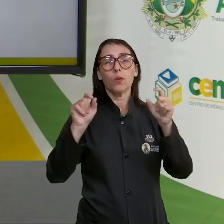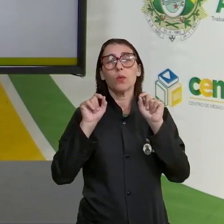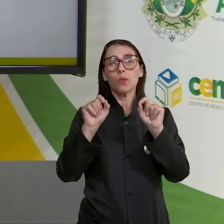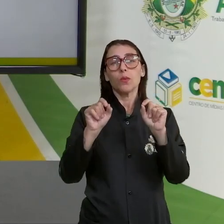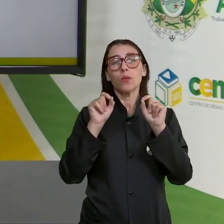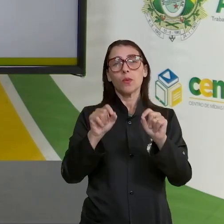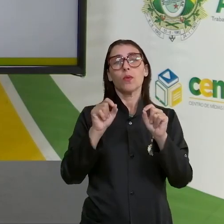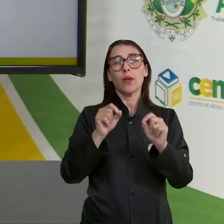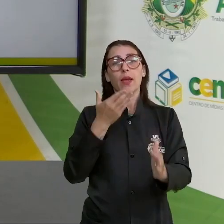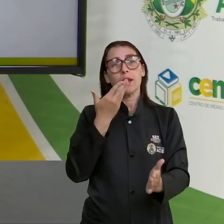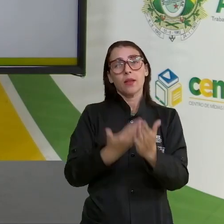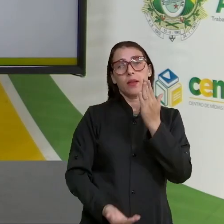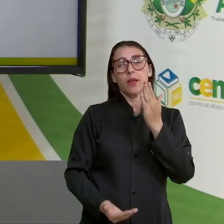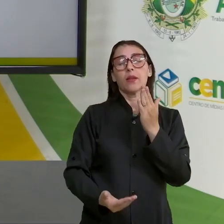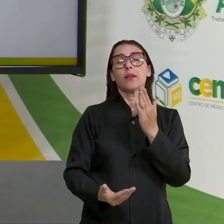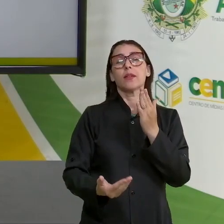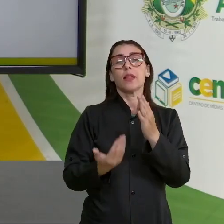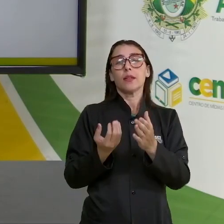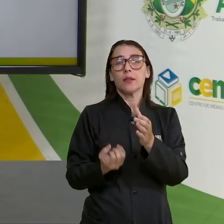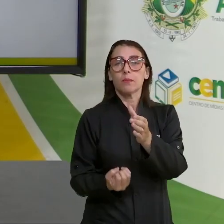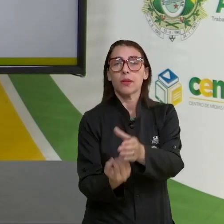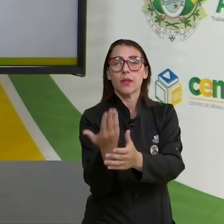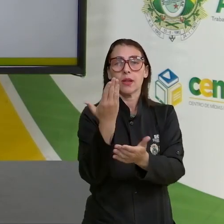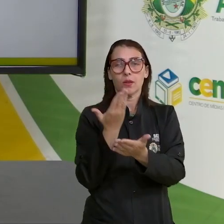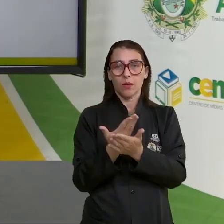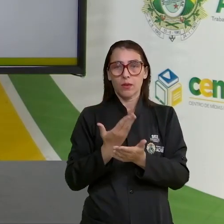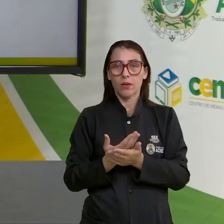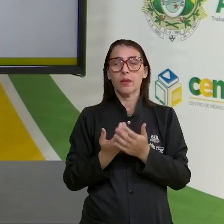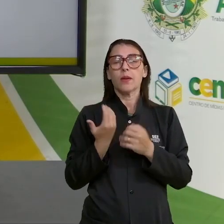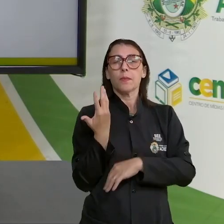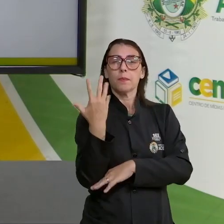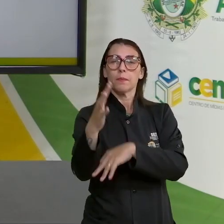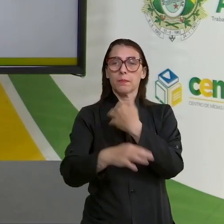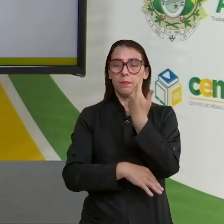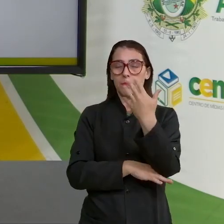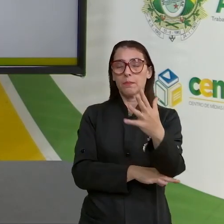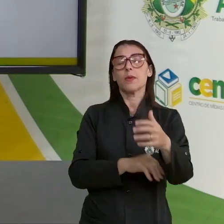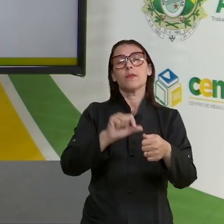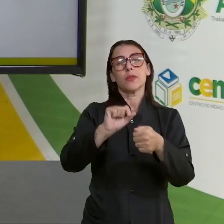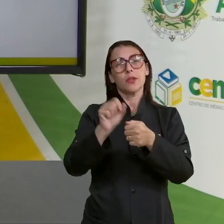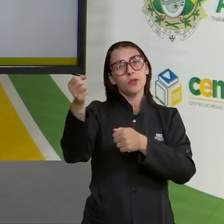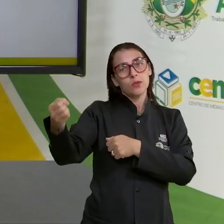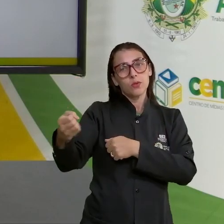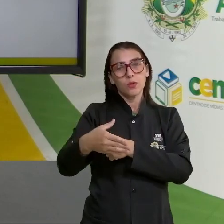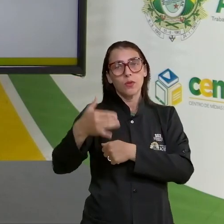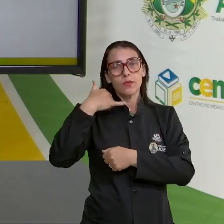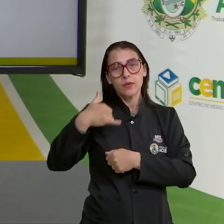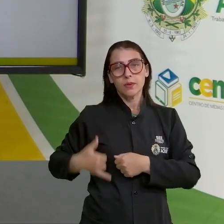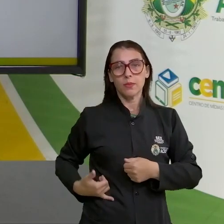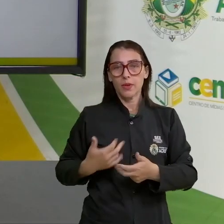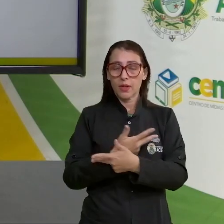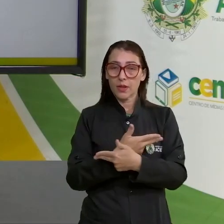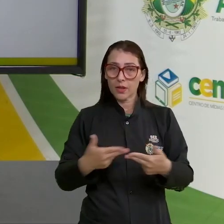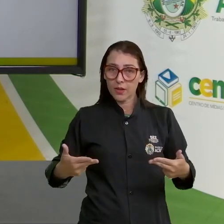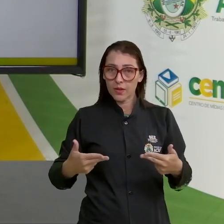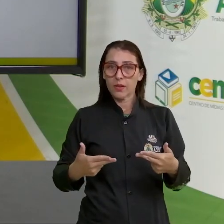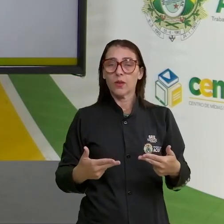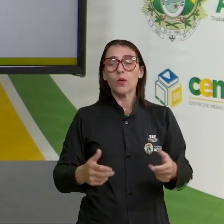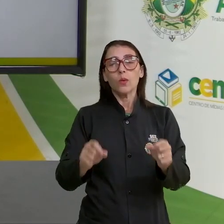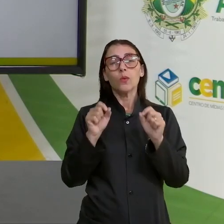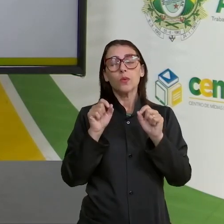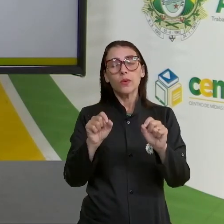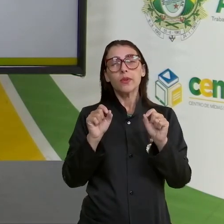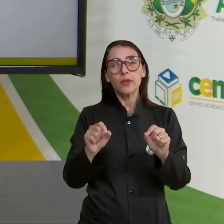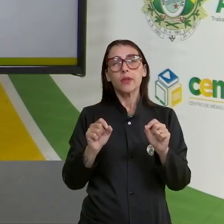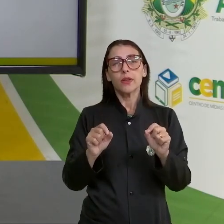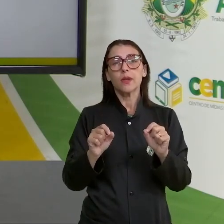o esgotamento dos recursos que precisam aí ser utilizados para a fabricação de novos aparelhos. Logo, isso é o que a gente chama